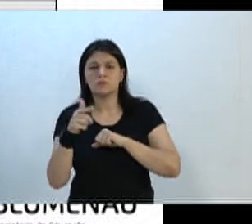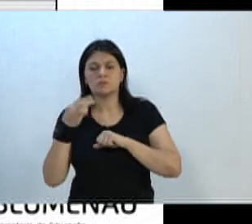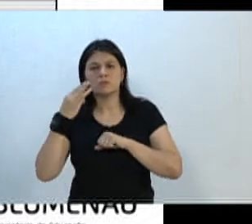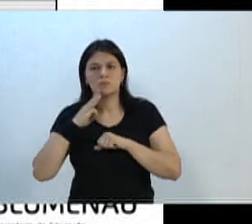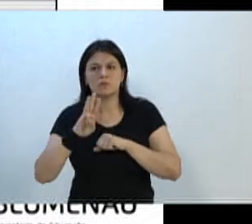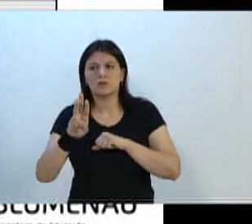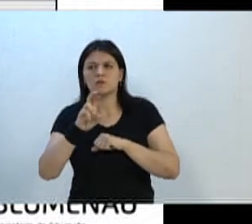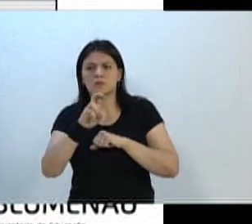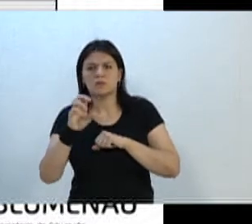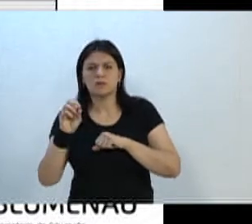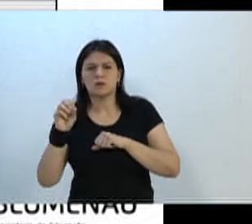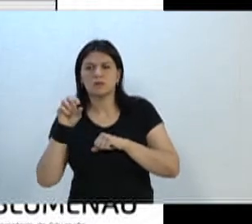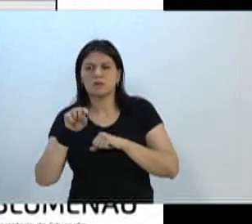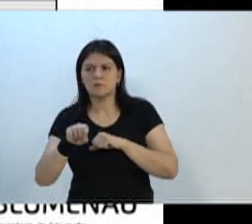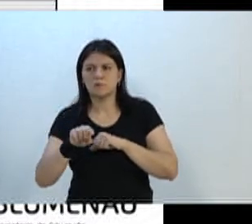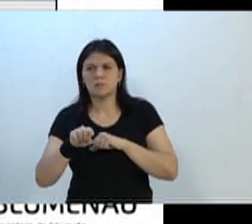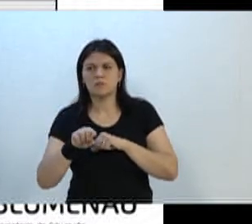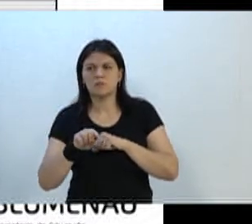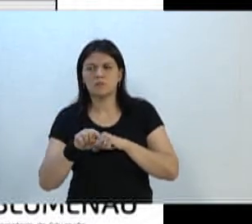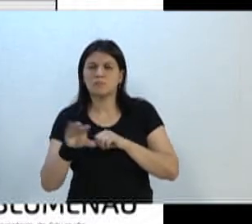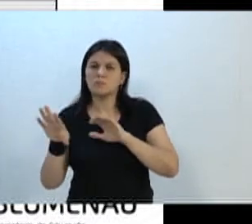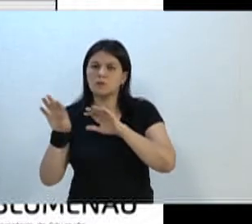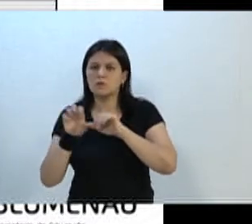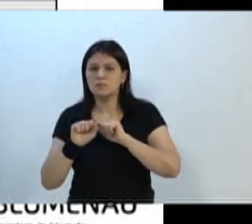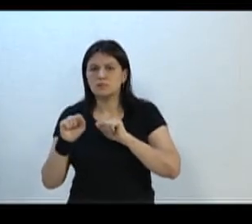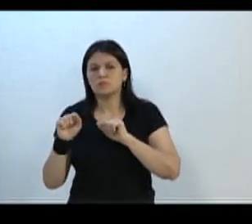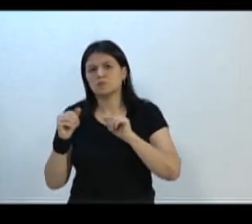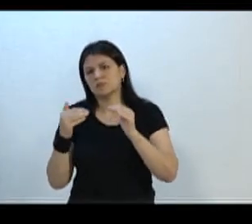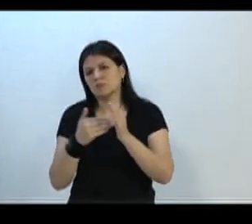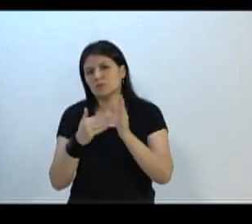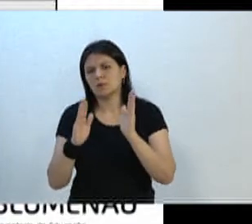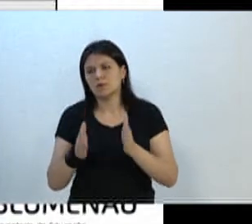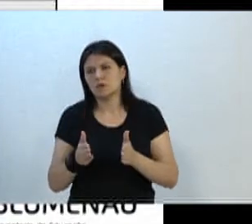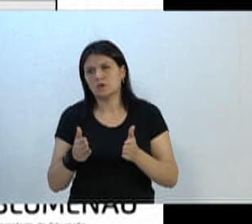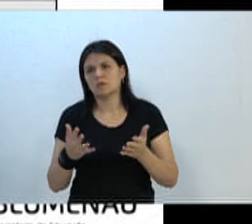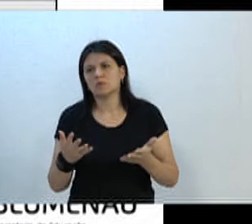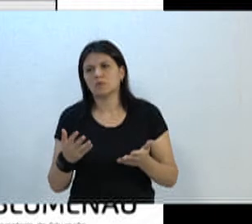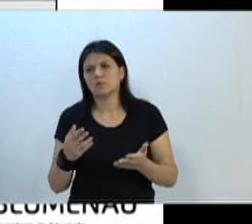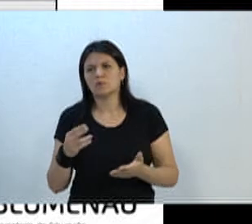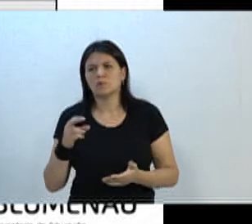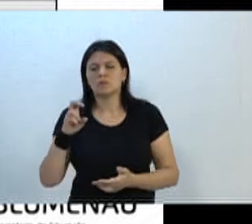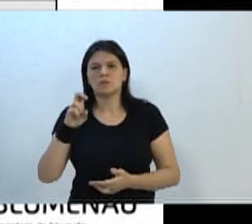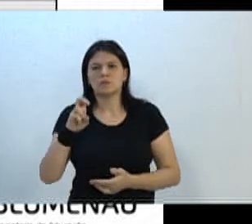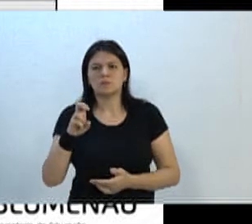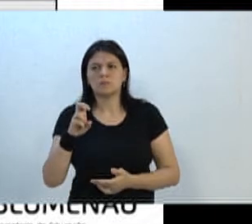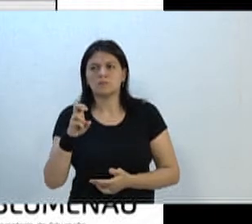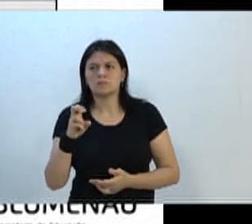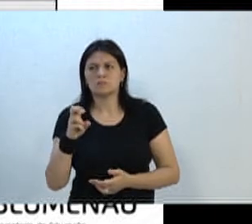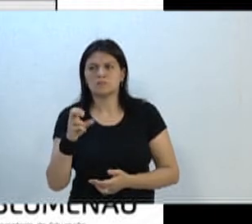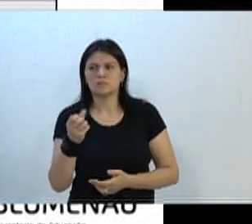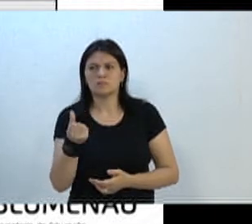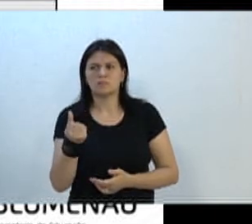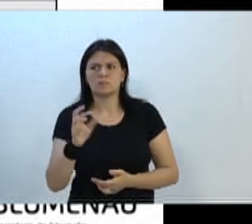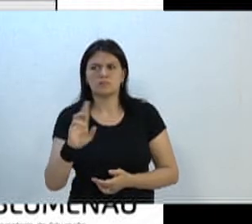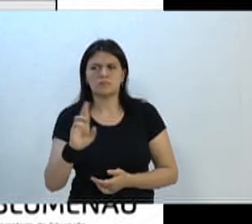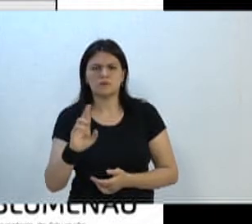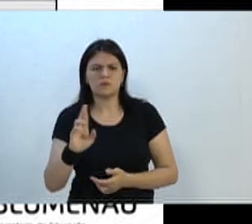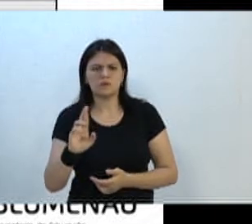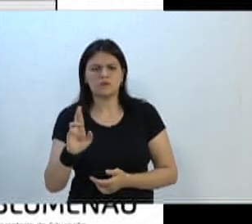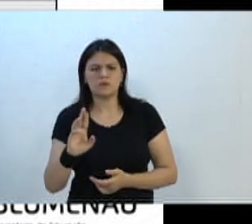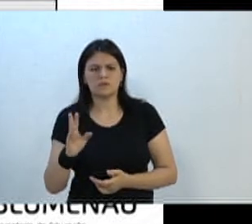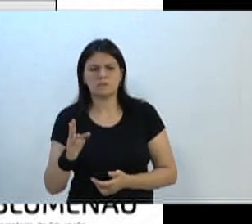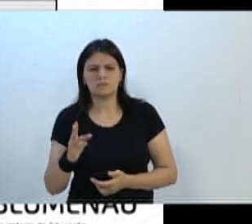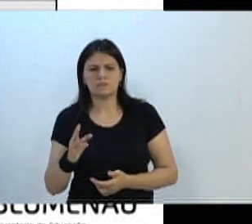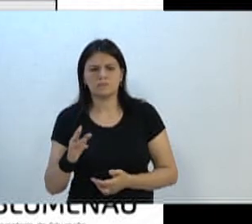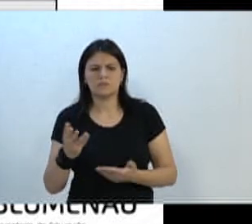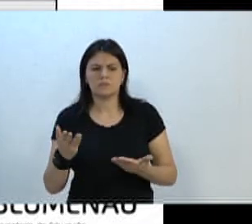reais esse ano por enquanto tô recebendo não aparece mais são 56 na parte da contrapartida